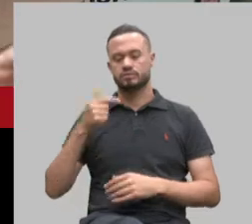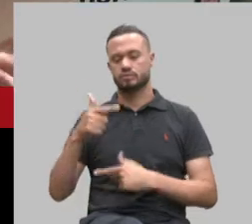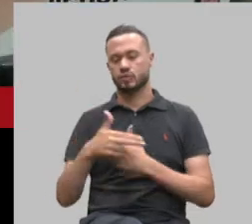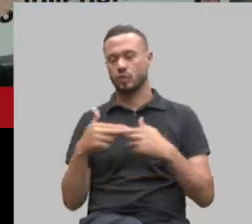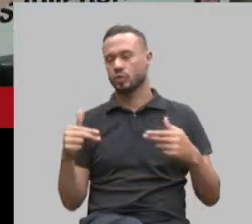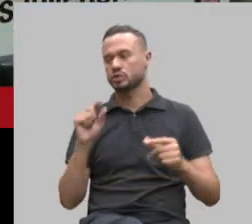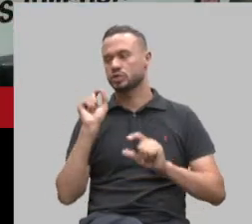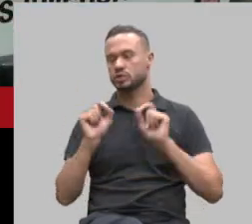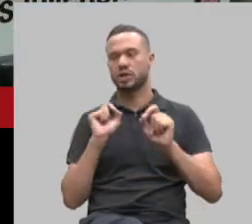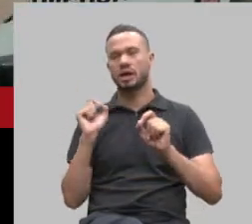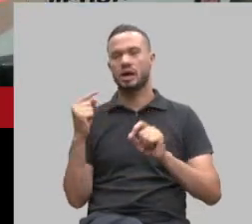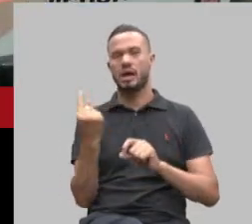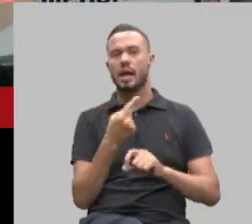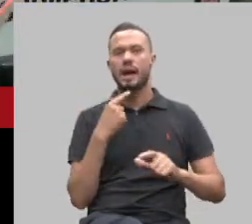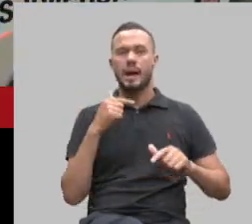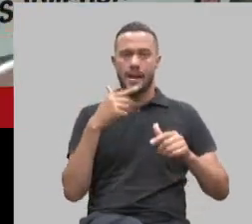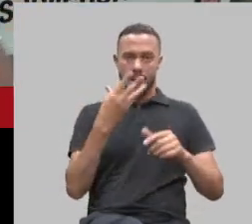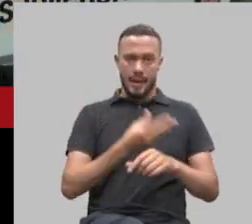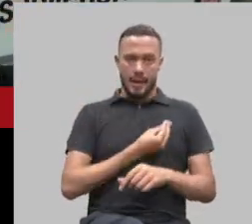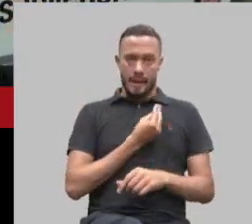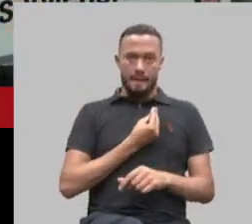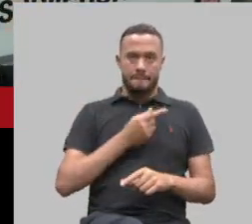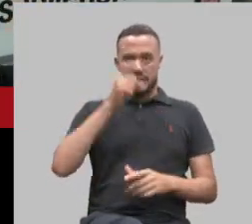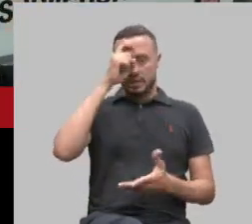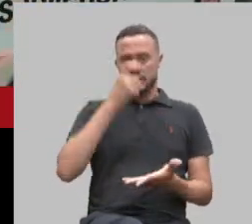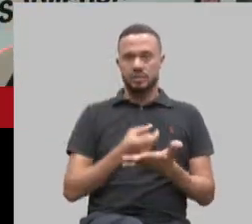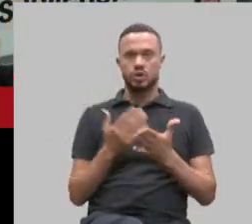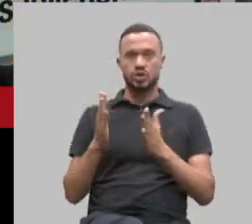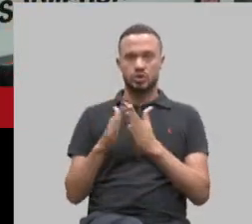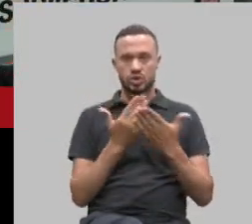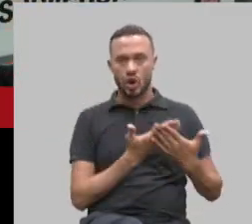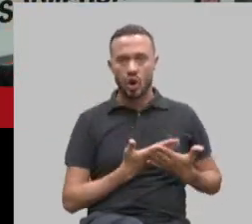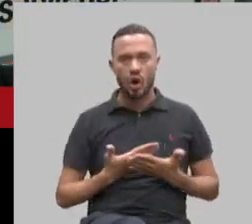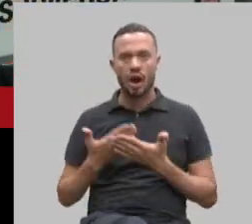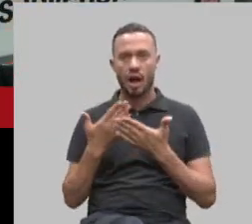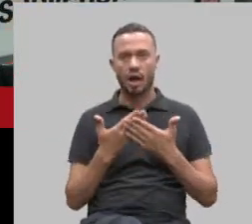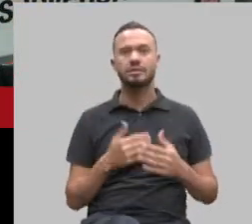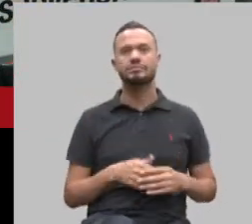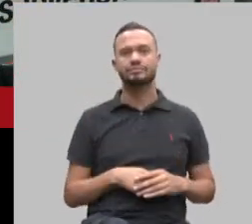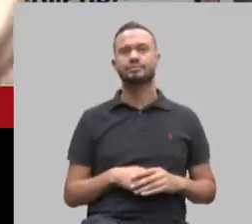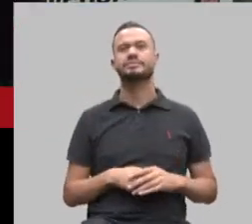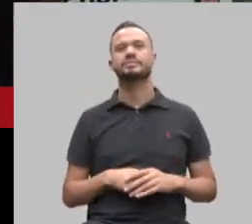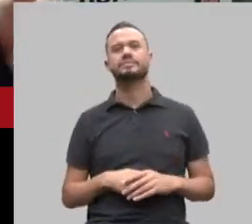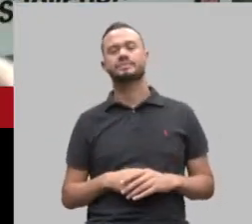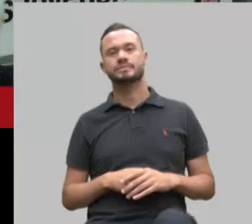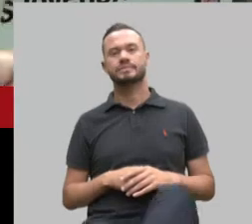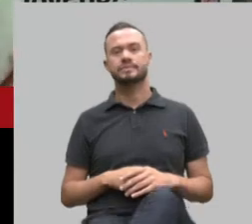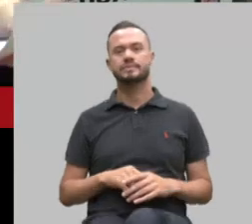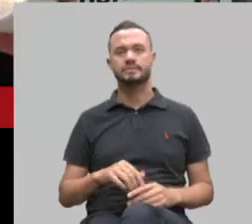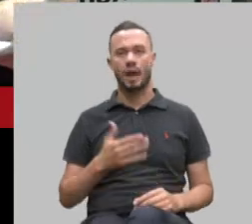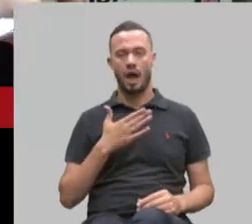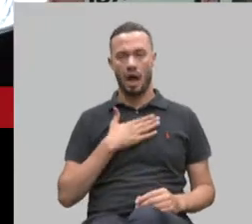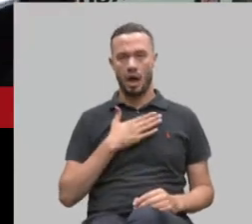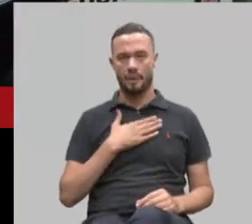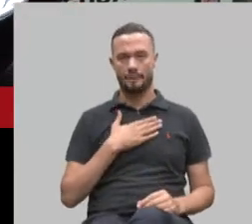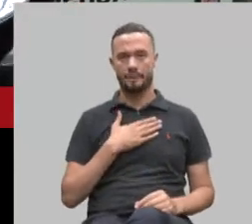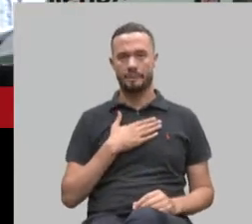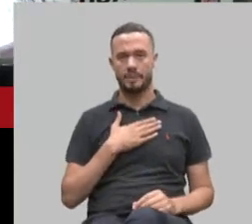nossa participação nas decisões escolares na minha escola eh a nossa diretoria